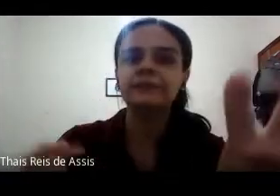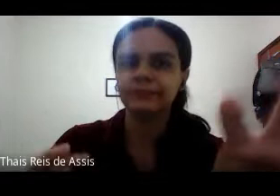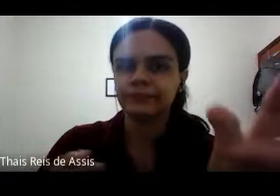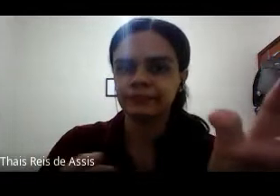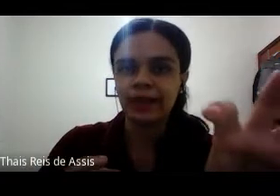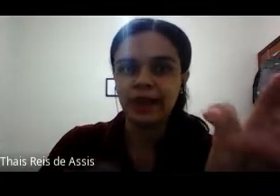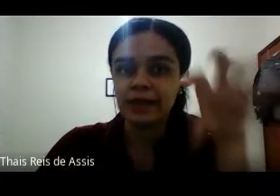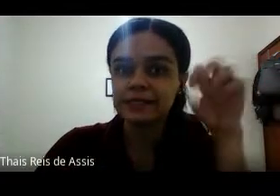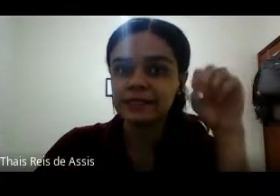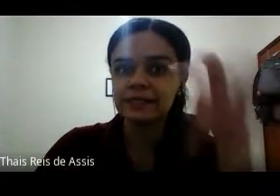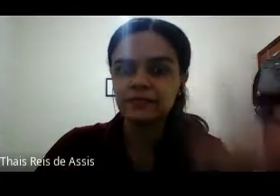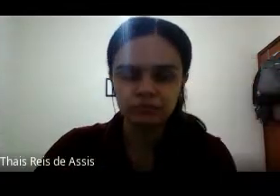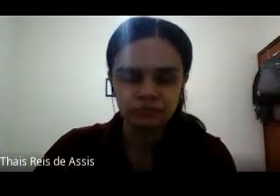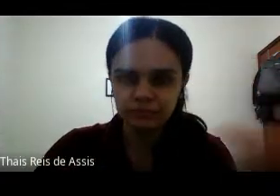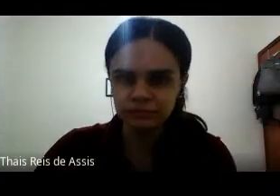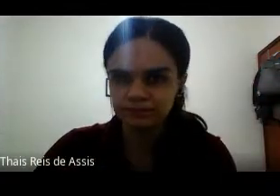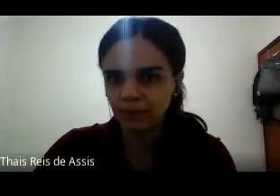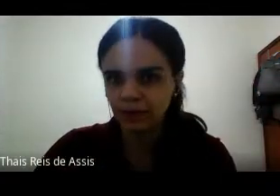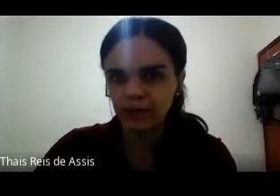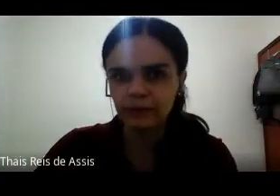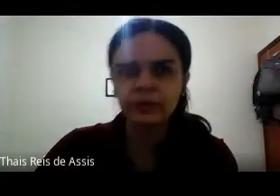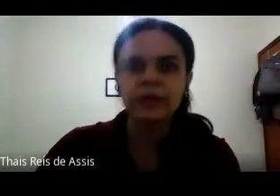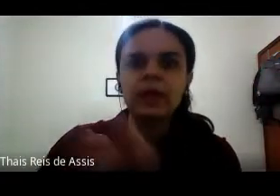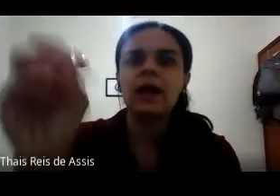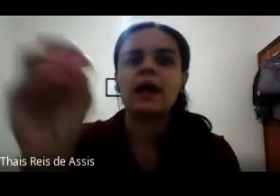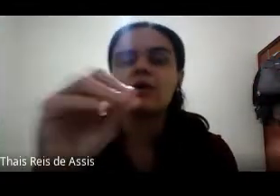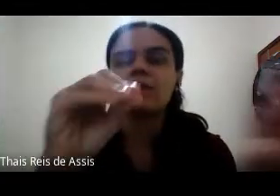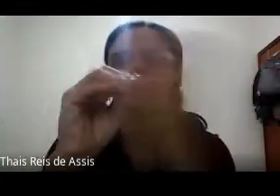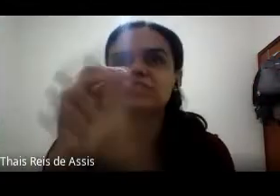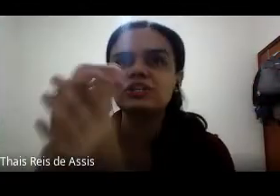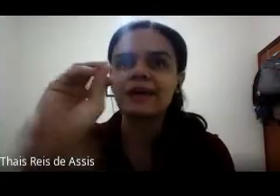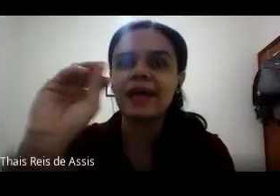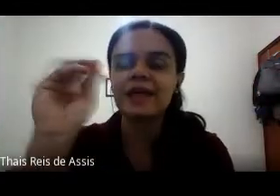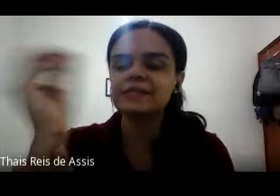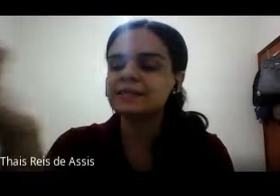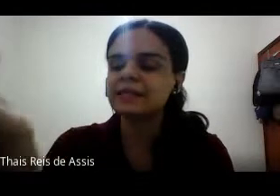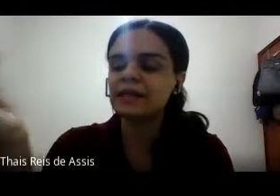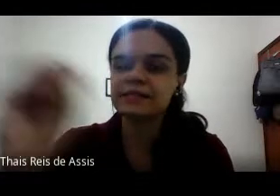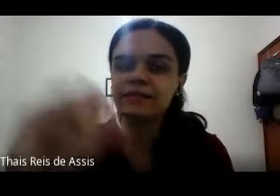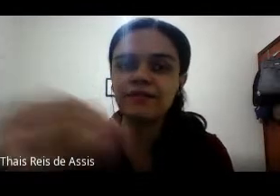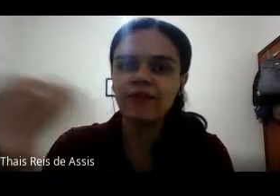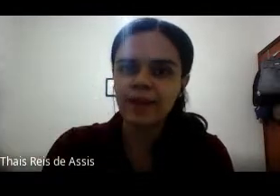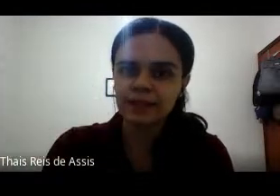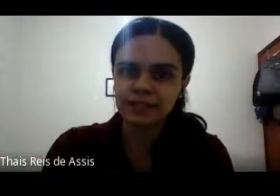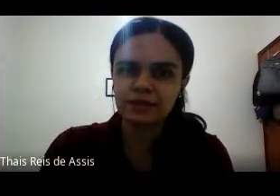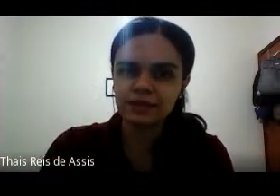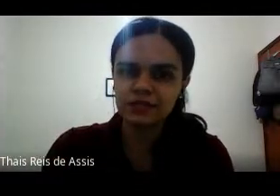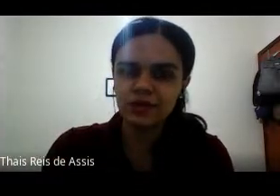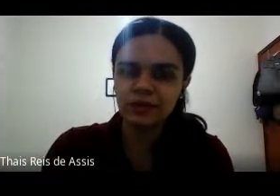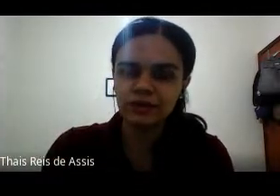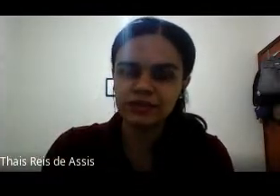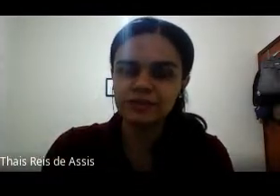ali. Acessível para qualquer um. Agora, quando a gente pega essa informação